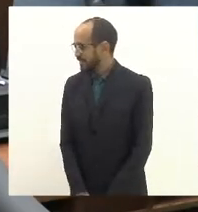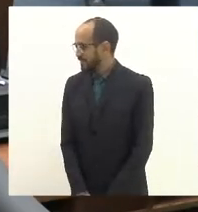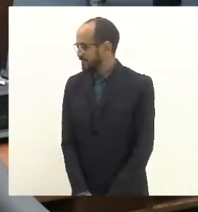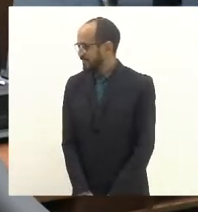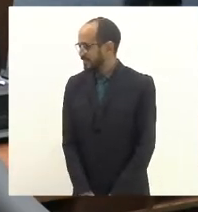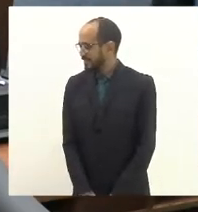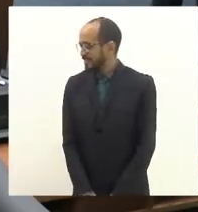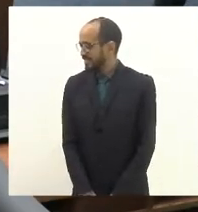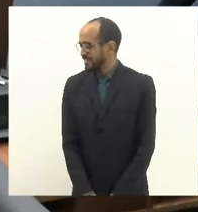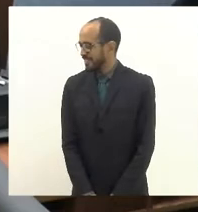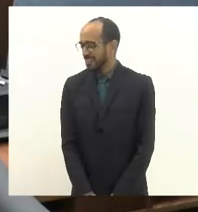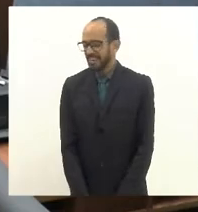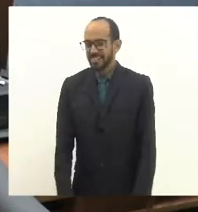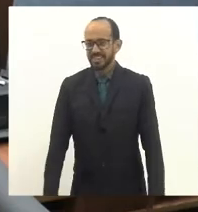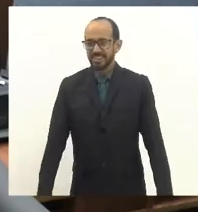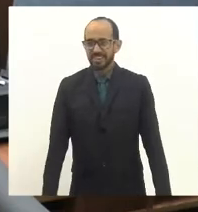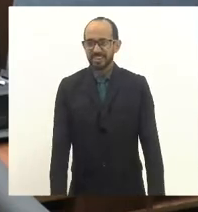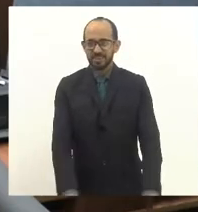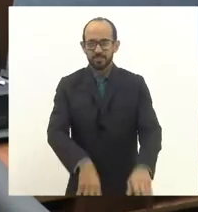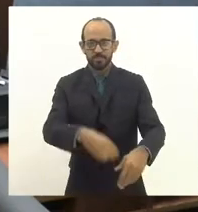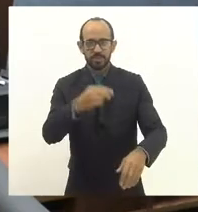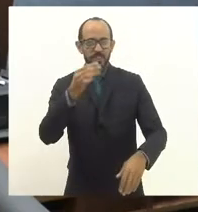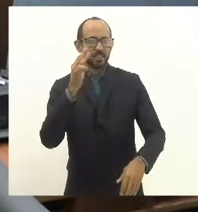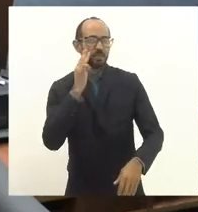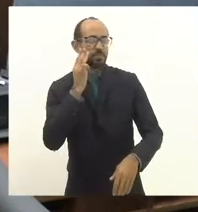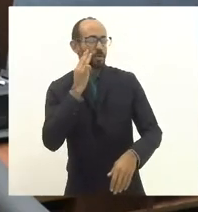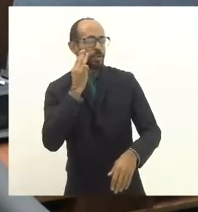Deputada Mônica Francisco.